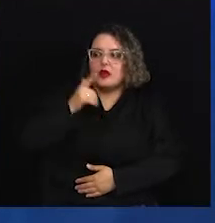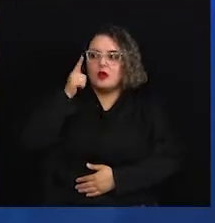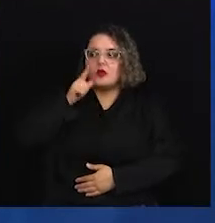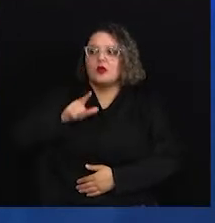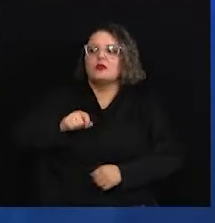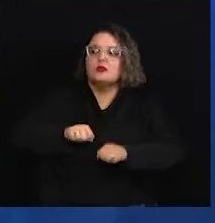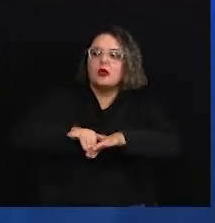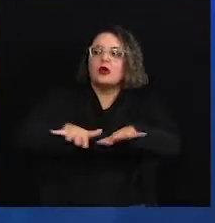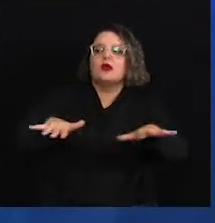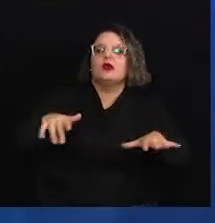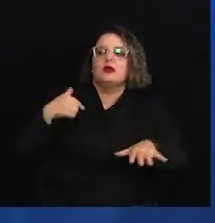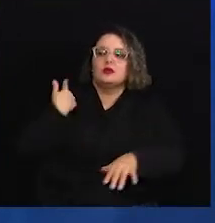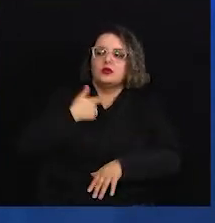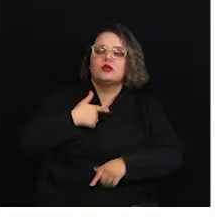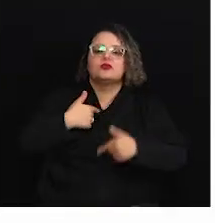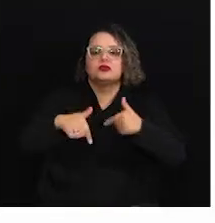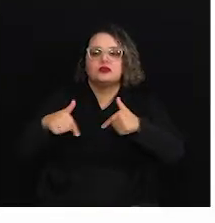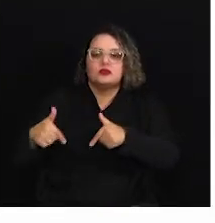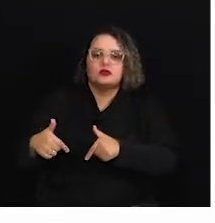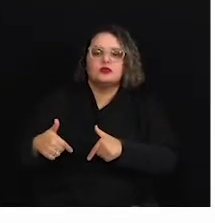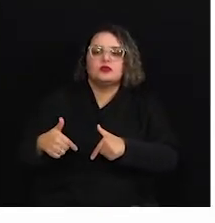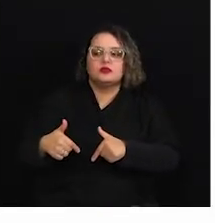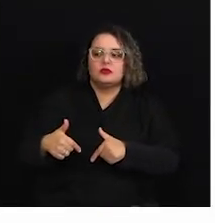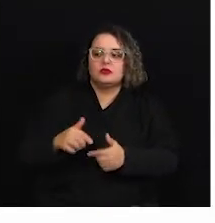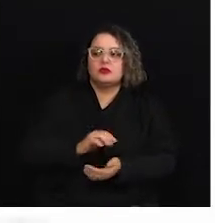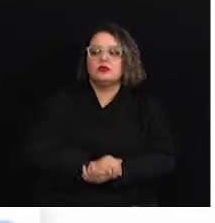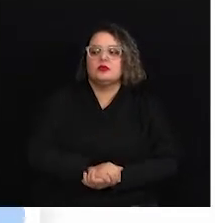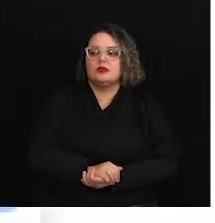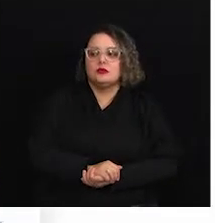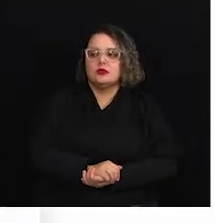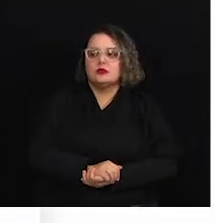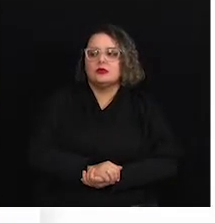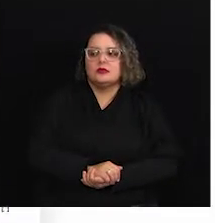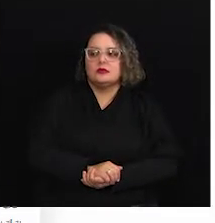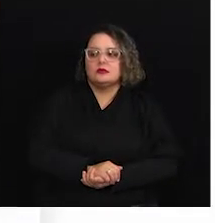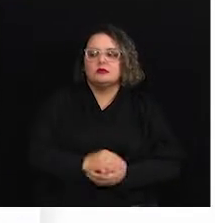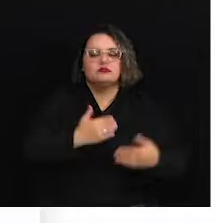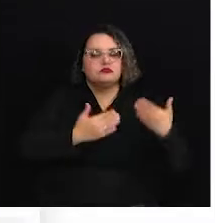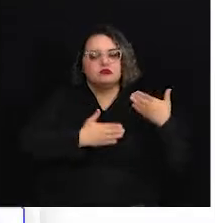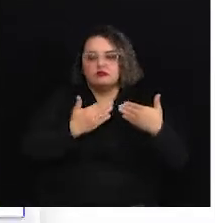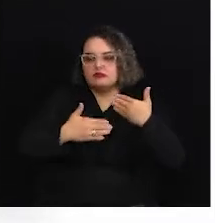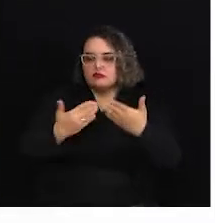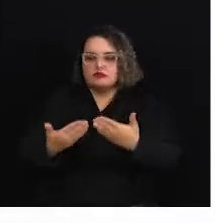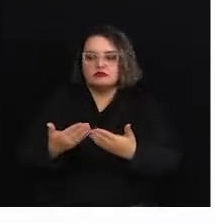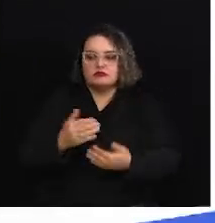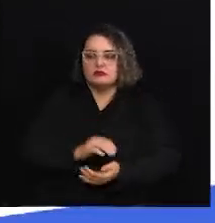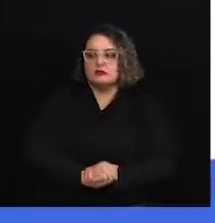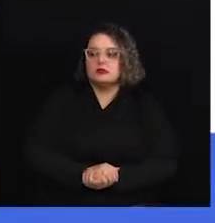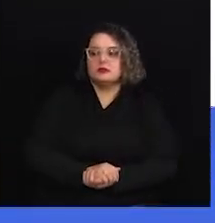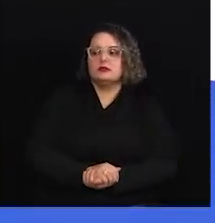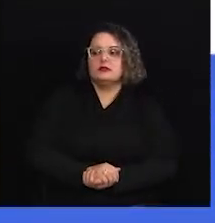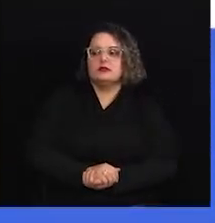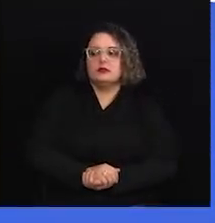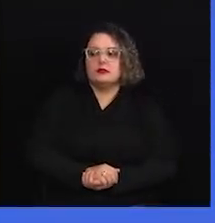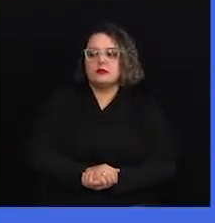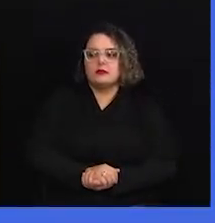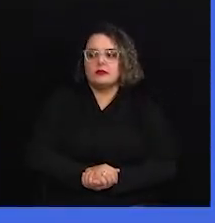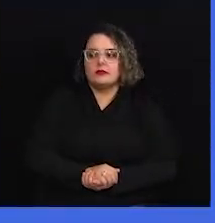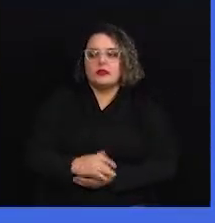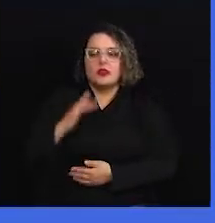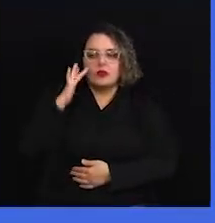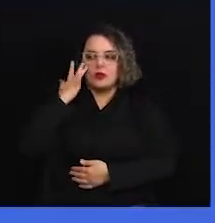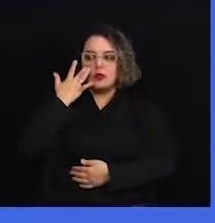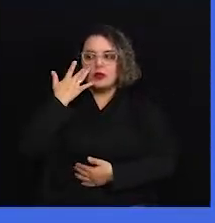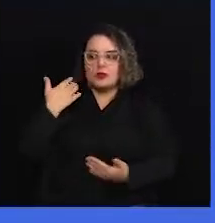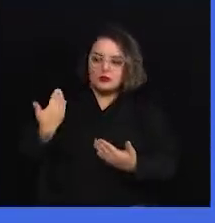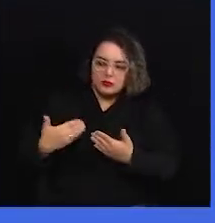para conseguir expandir nossas operações. A gente conseguiu um monte de grandes nomes aí, tanto aqui nos Estados Unidos quanto no Brasil, de empresas. E